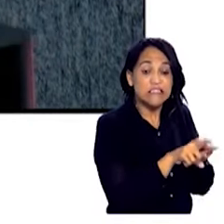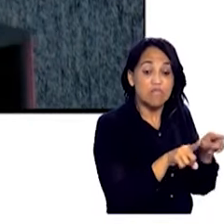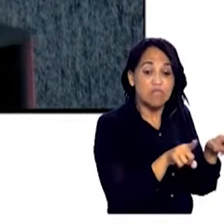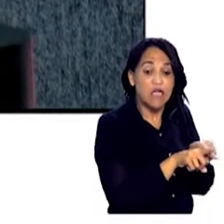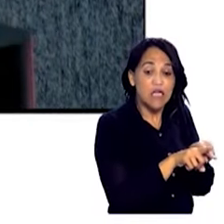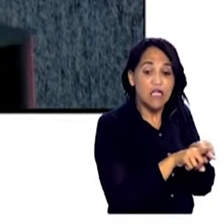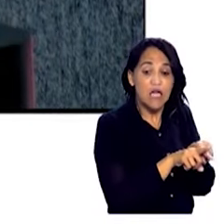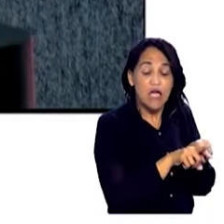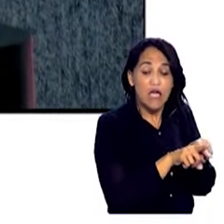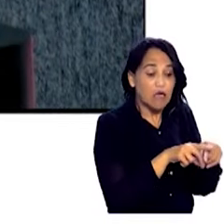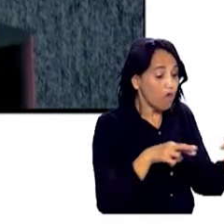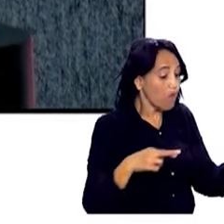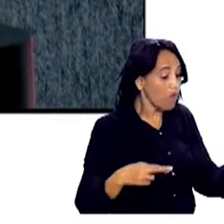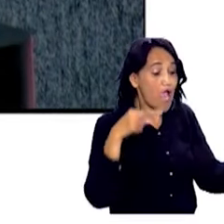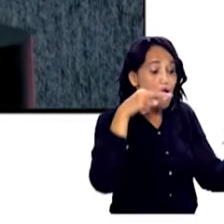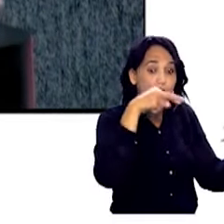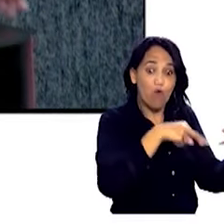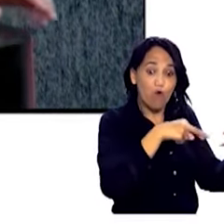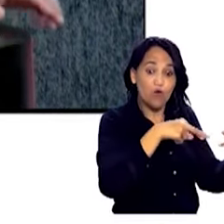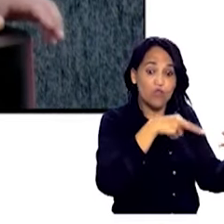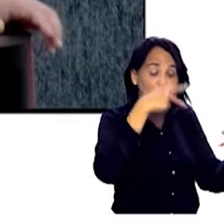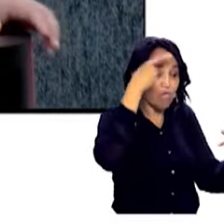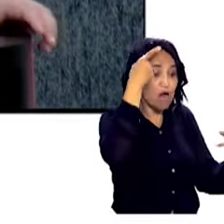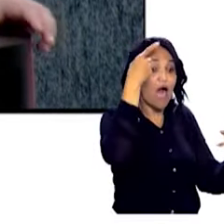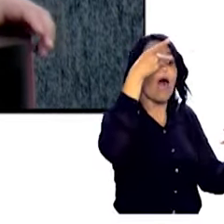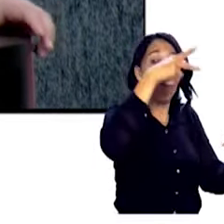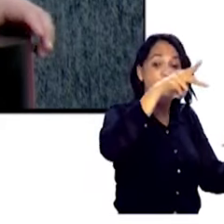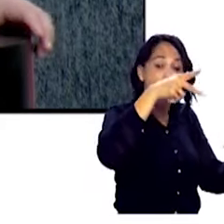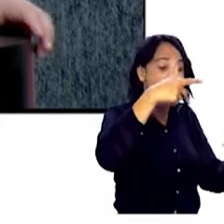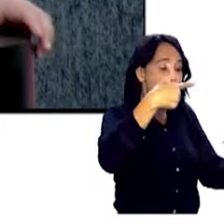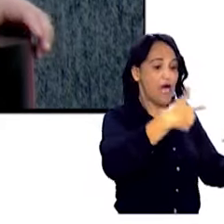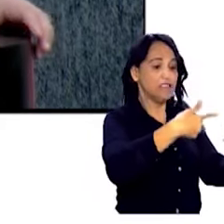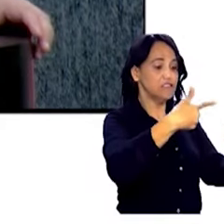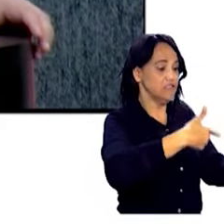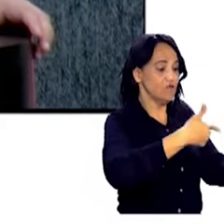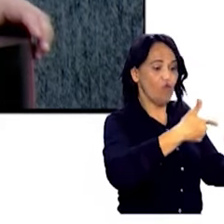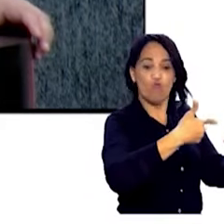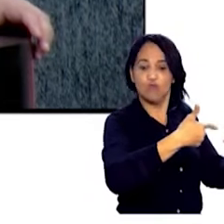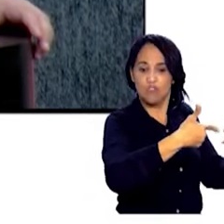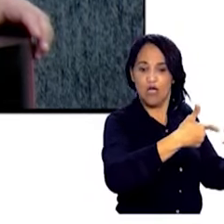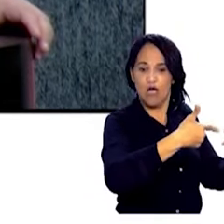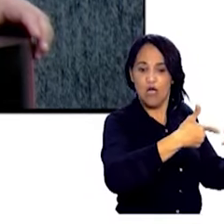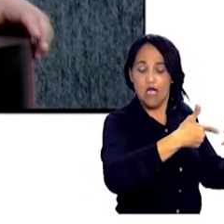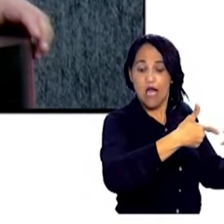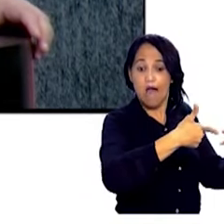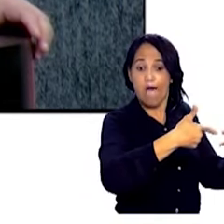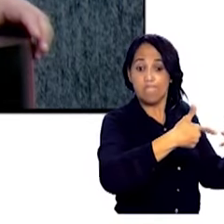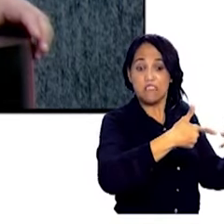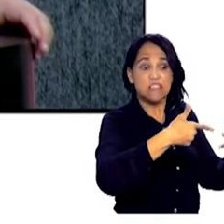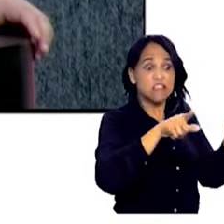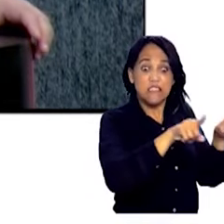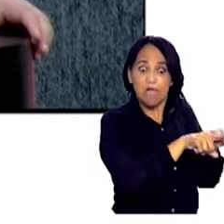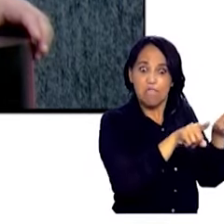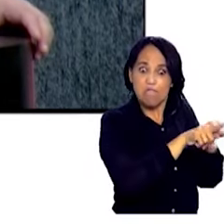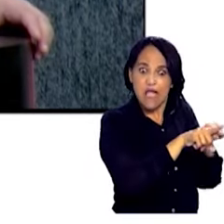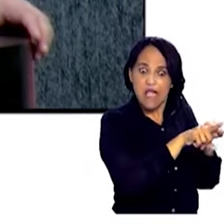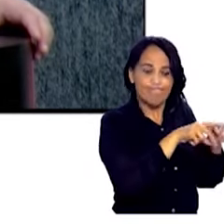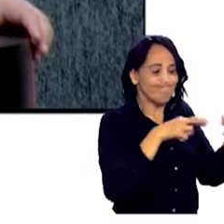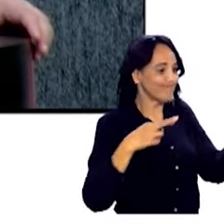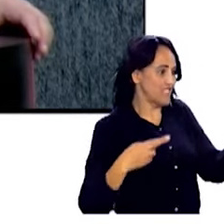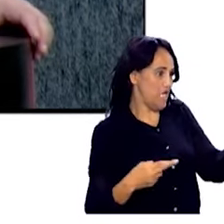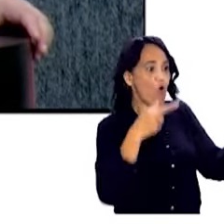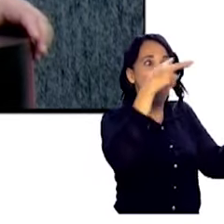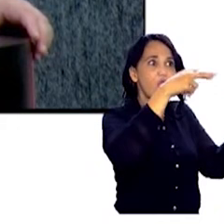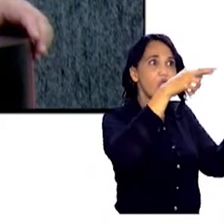Segunda instância quanto menos para a suprema corte não existe um direito de